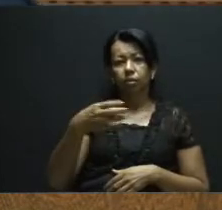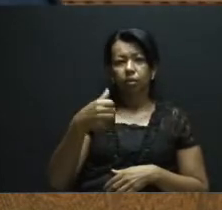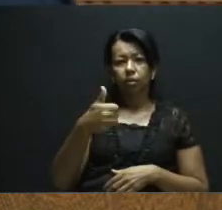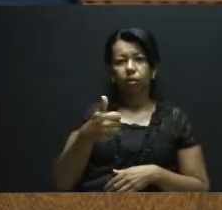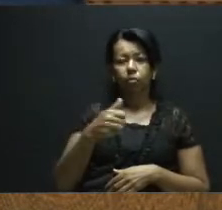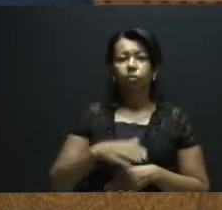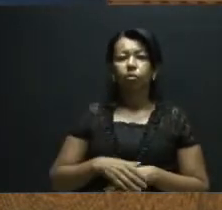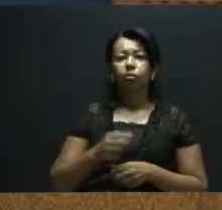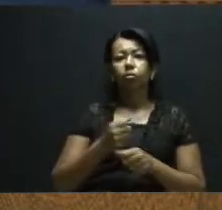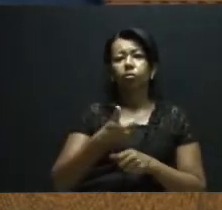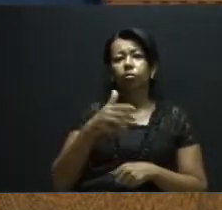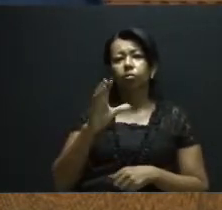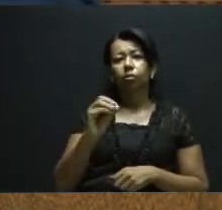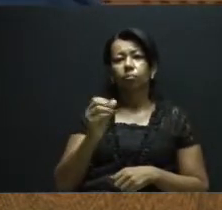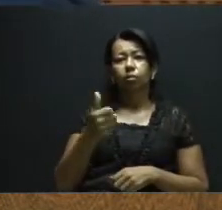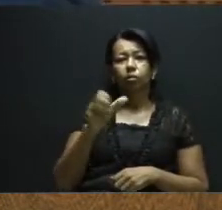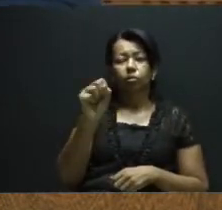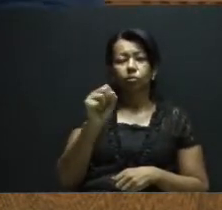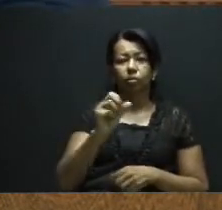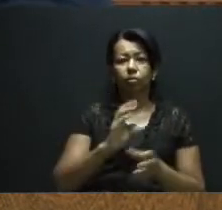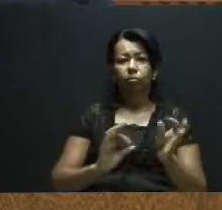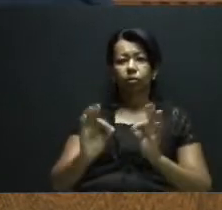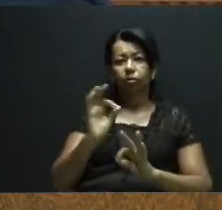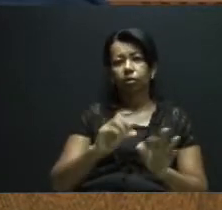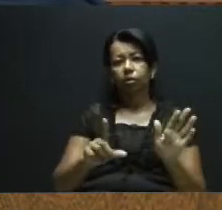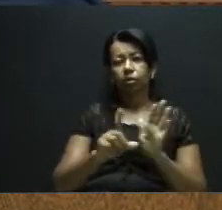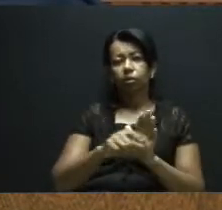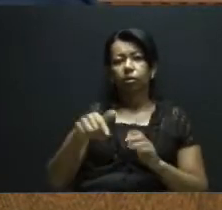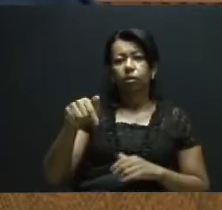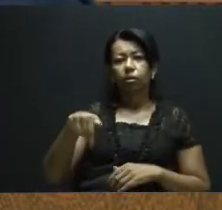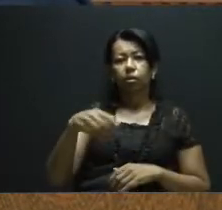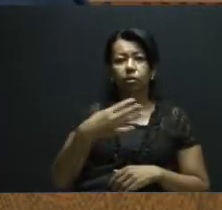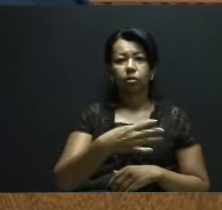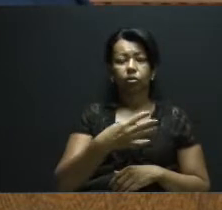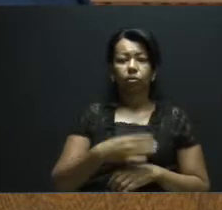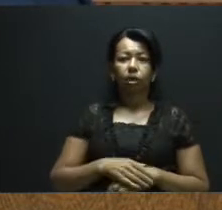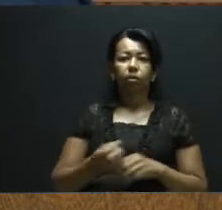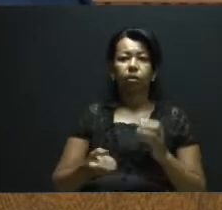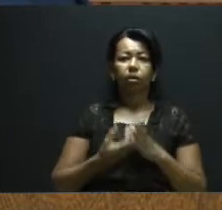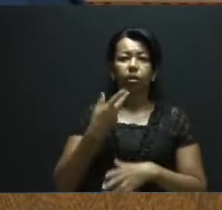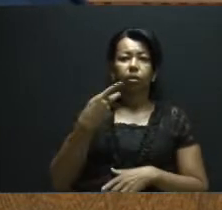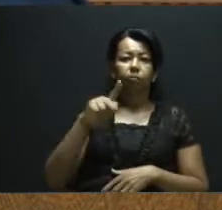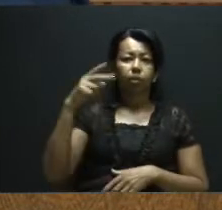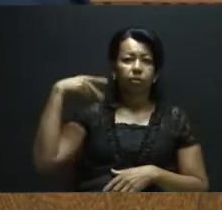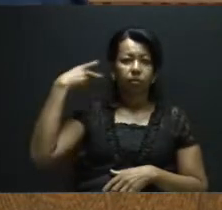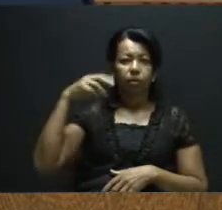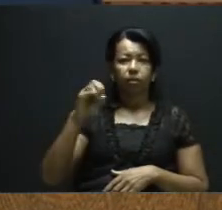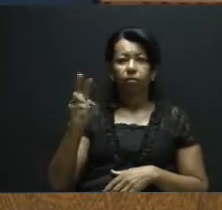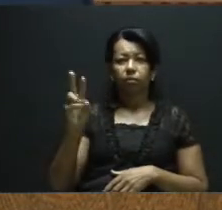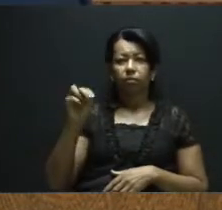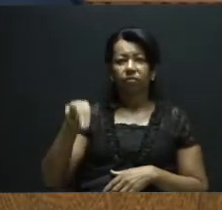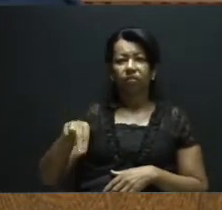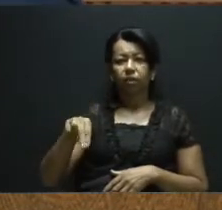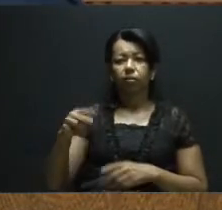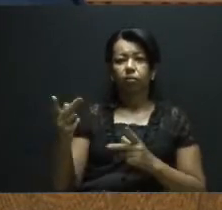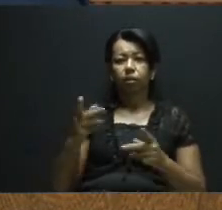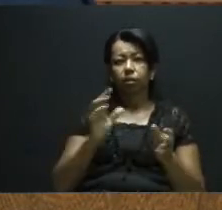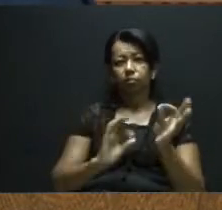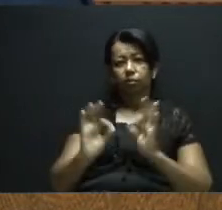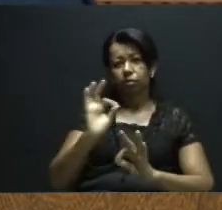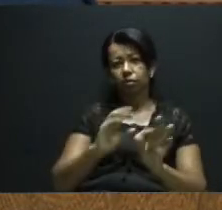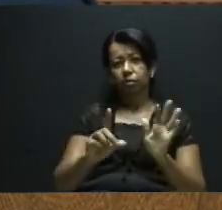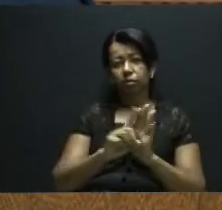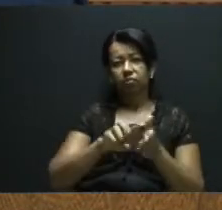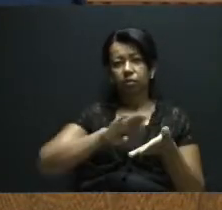2018 projeto de lei 74 barra 2018 autoria e vanda silva o presente projeto de lei